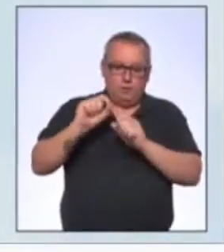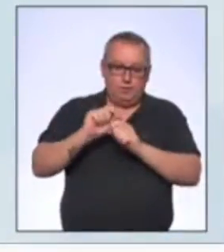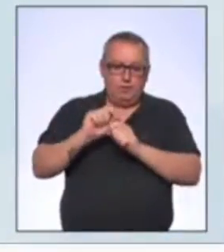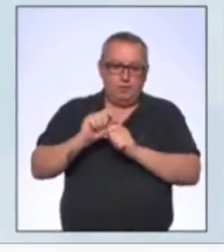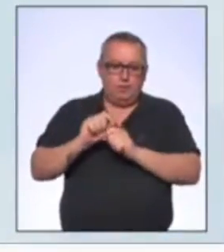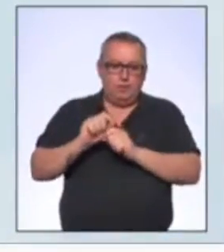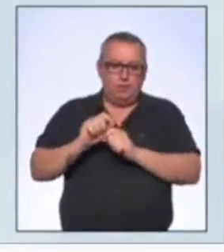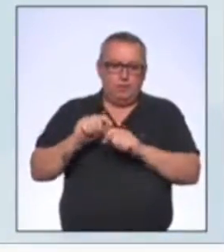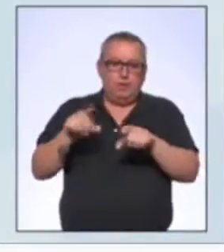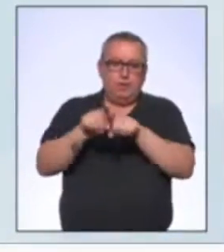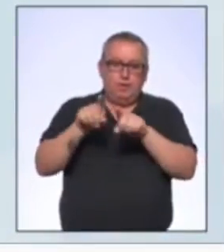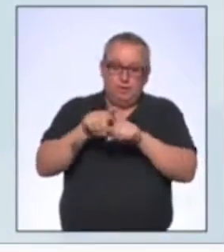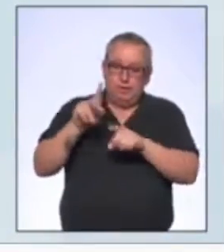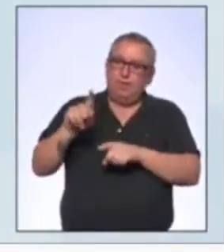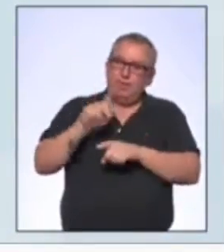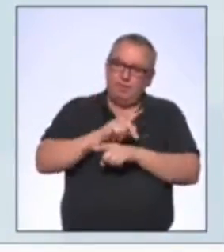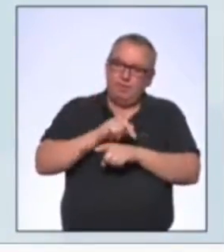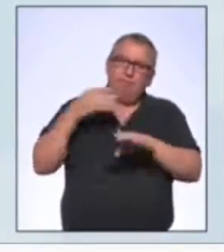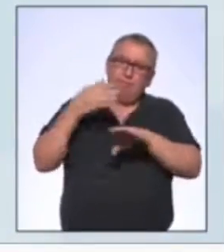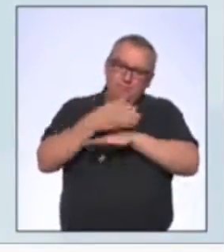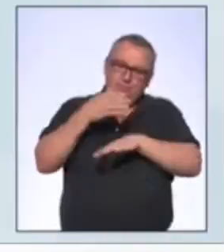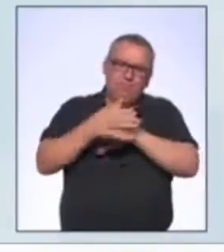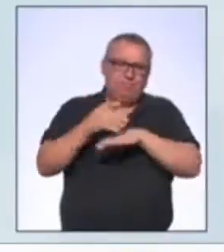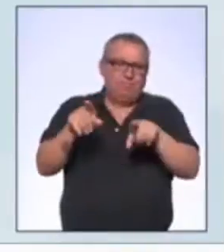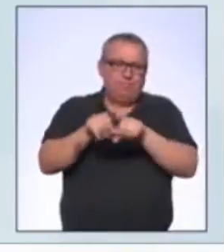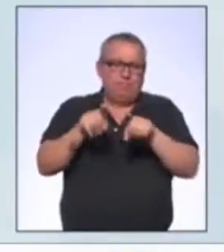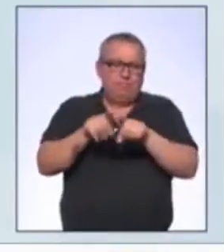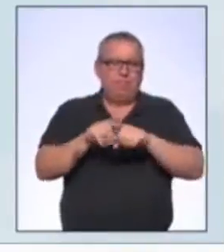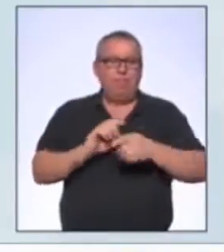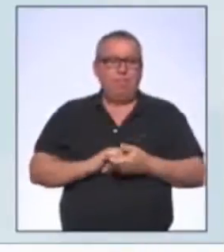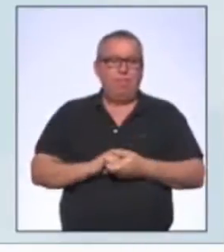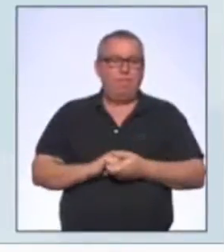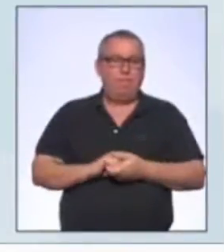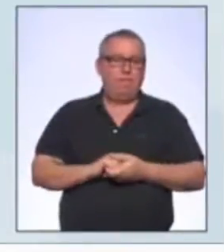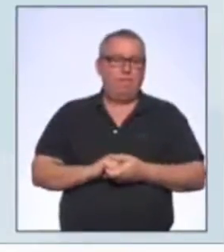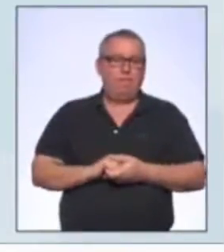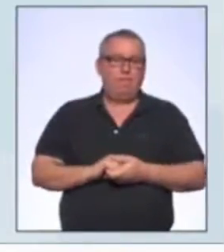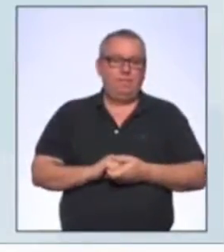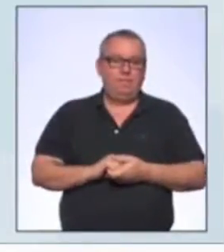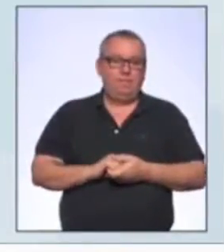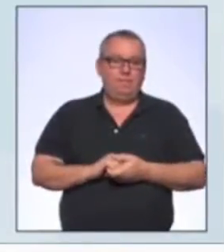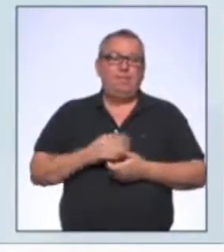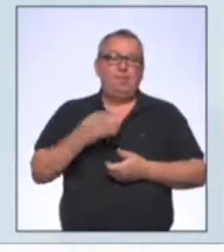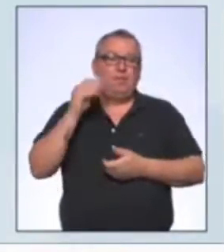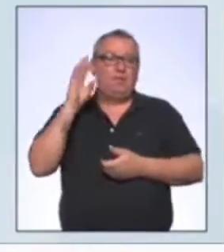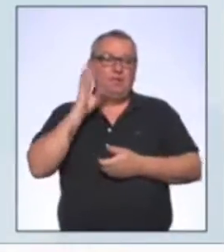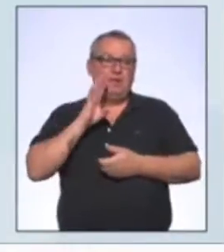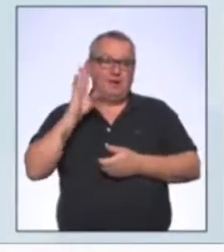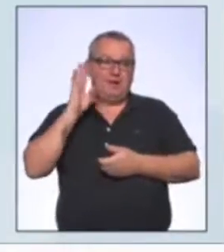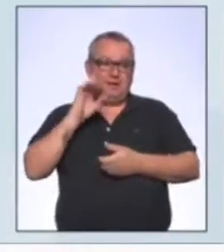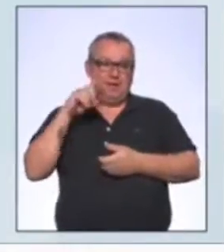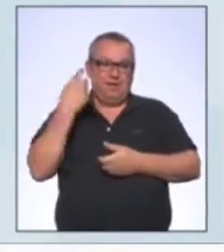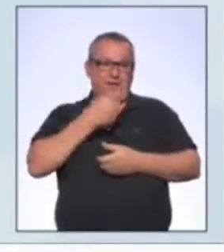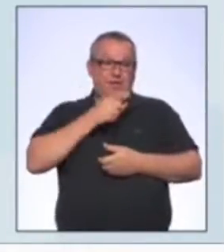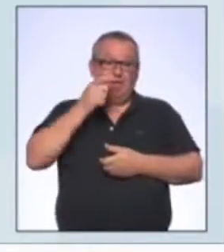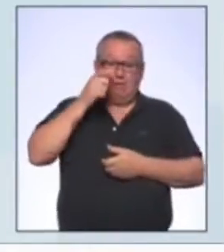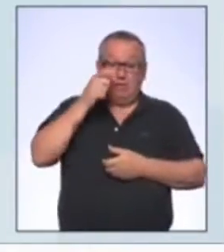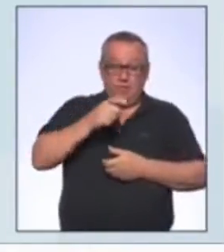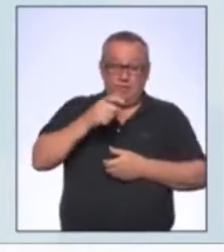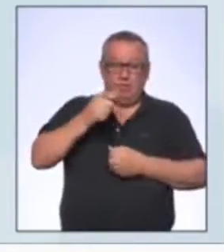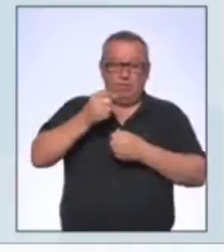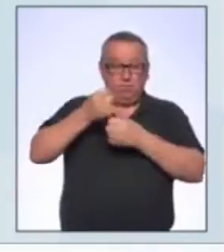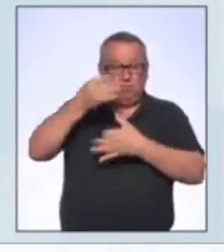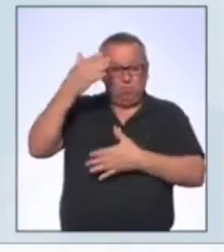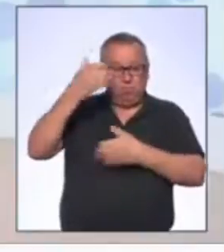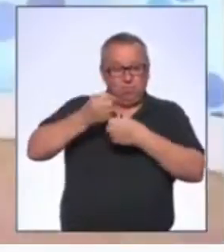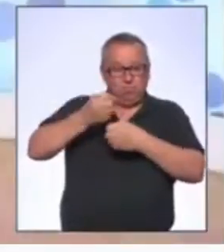professores também participa em ok e vamos conversar então isso tá muito legal a gente tem visto chatice depois